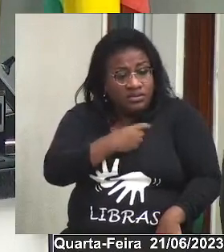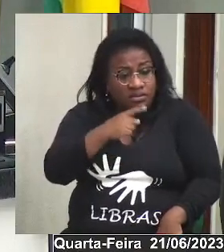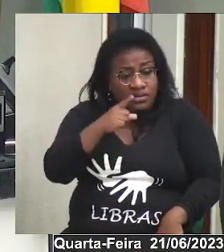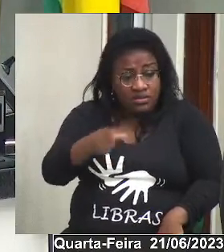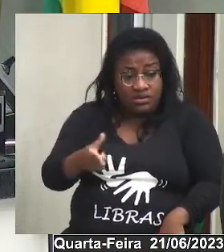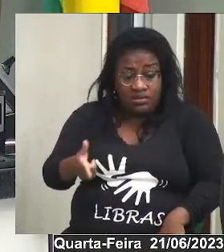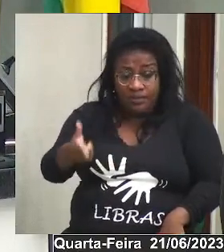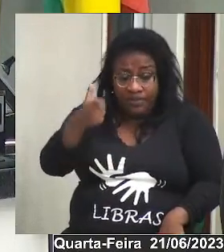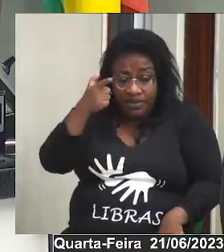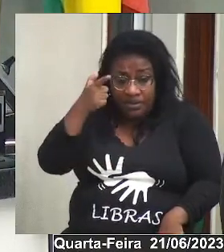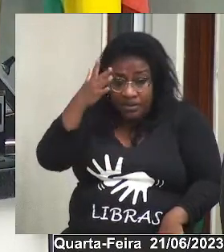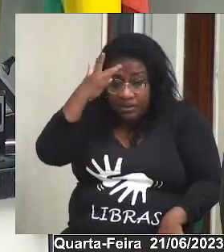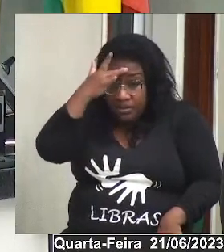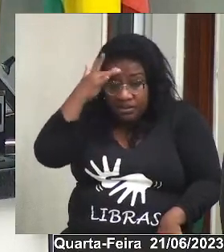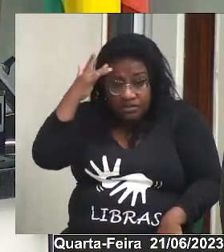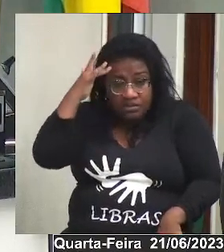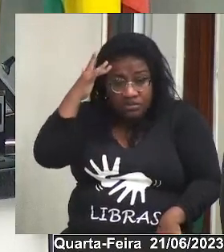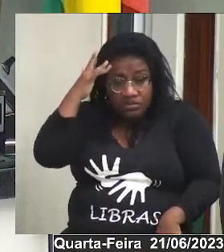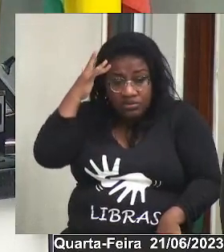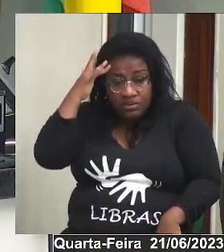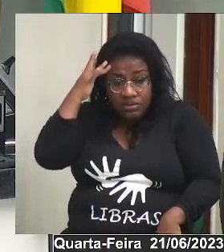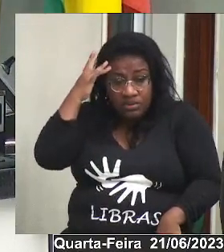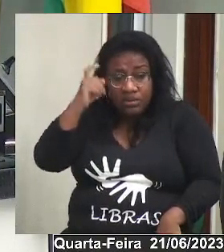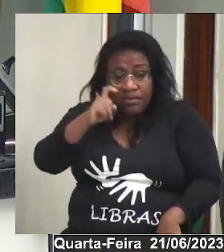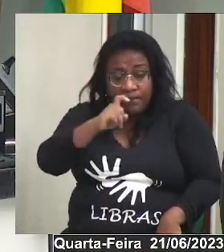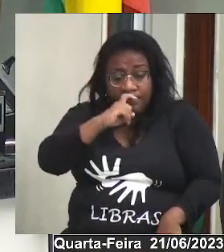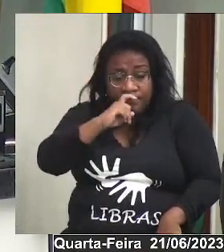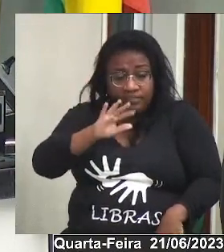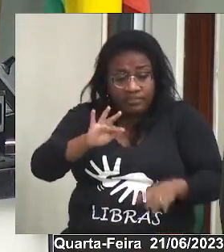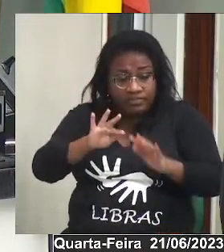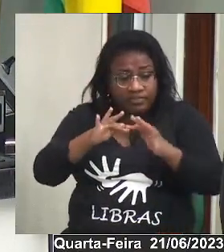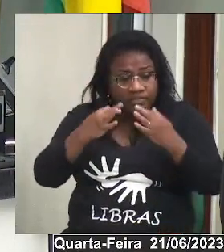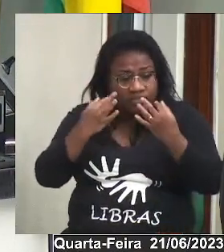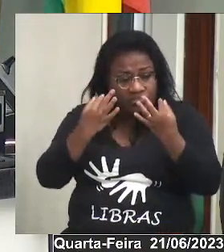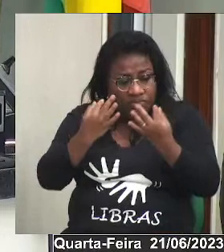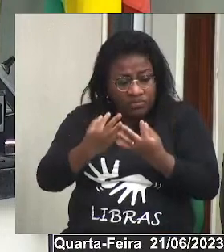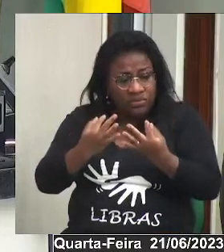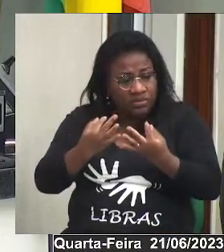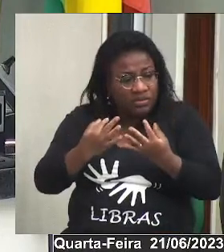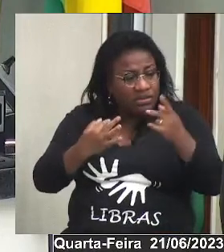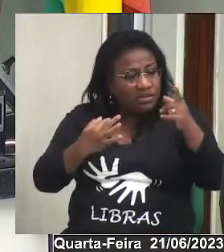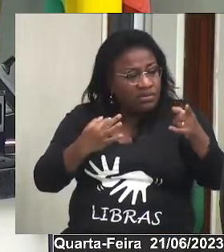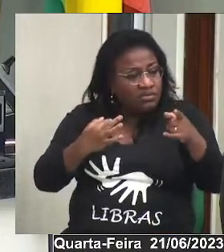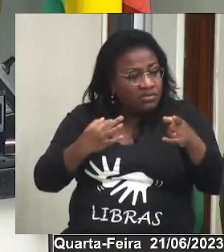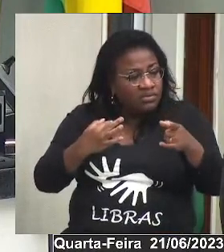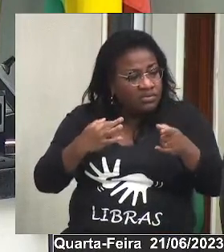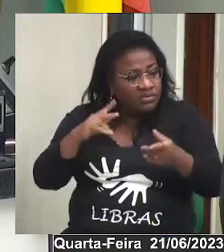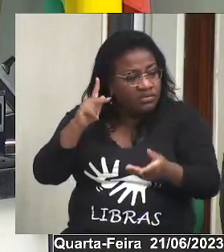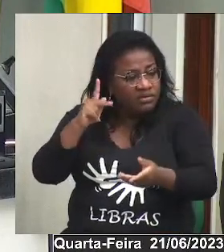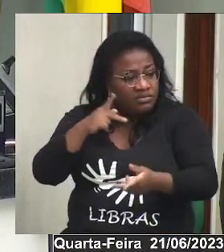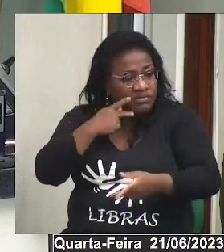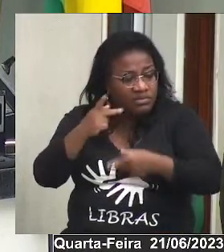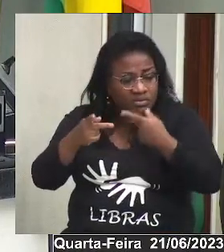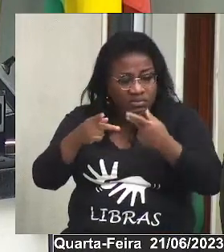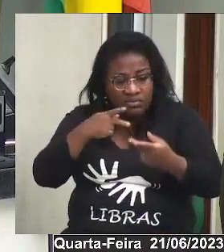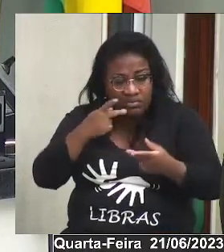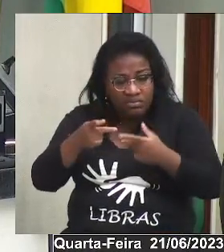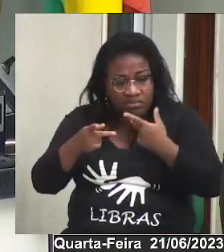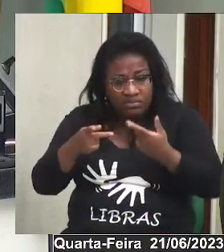num ladrão que teve a chance de matar o pai de família. E o senhor pediu para punir ele. O senhor pediu. Palavras do senhor não é minha.